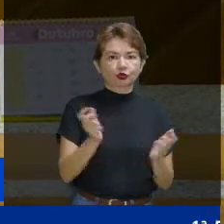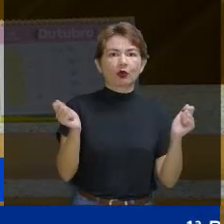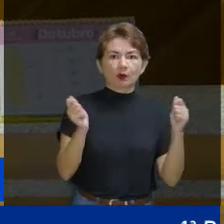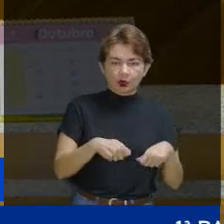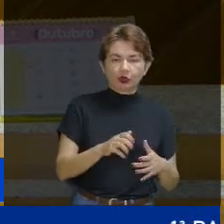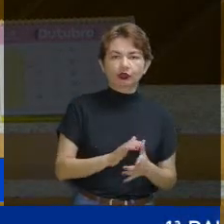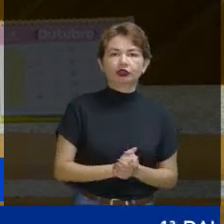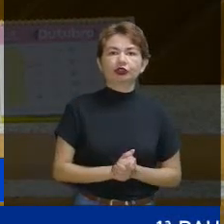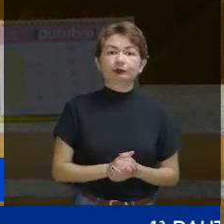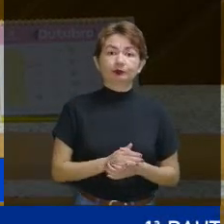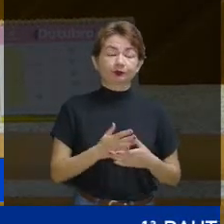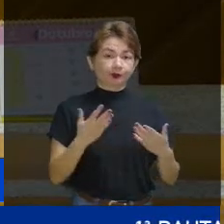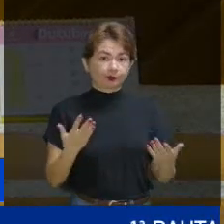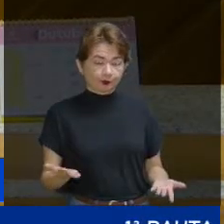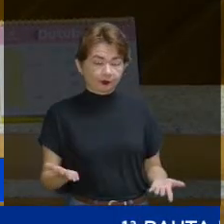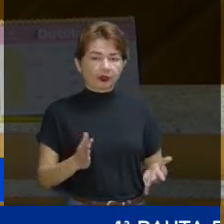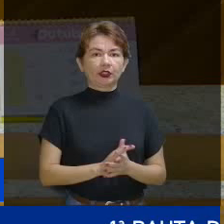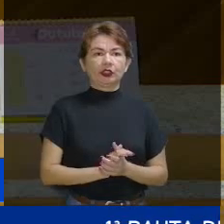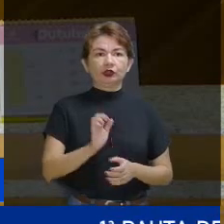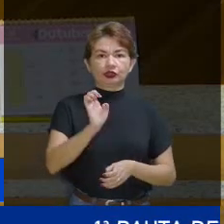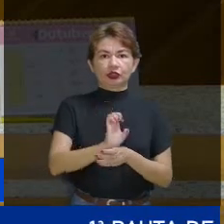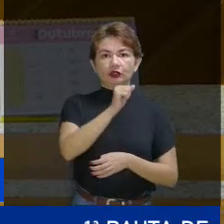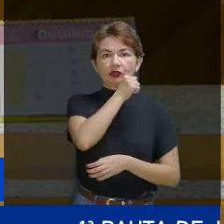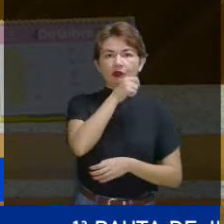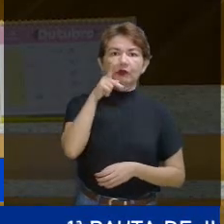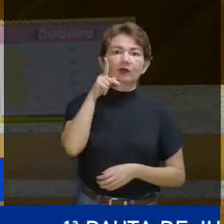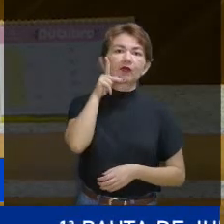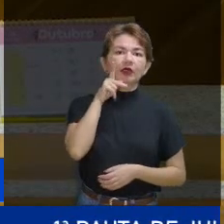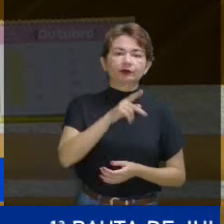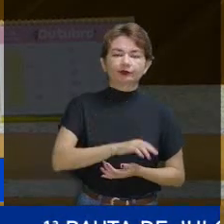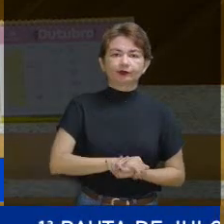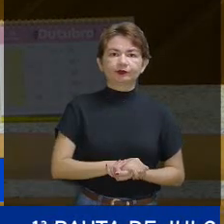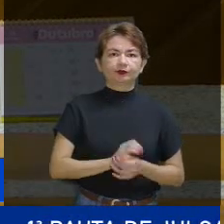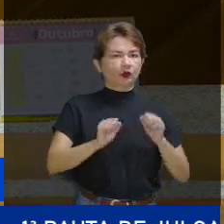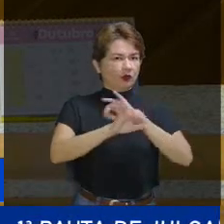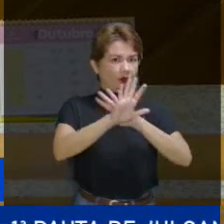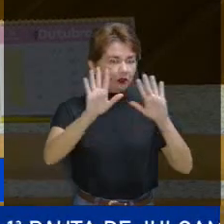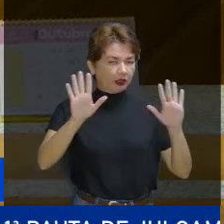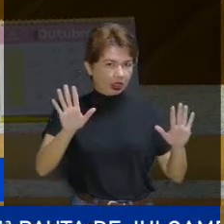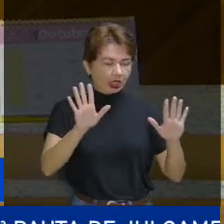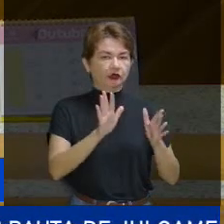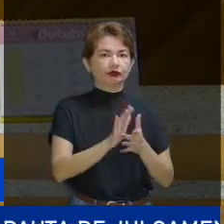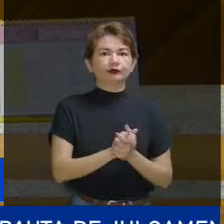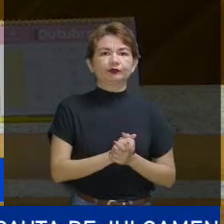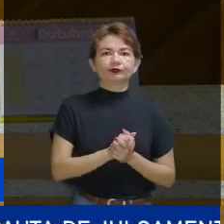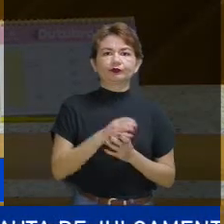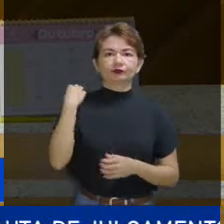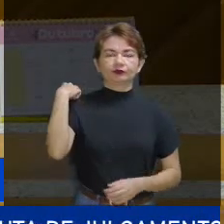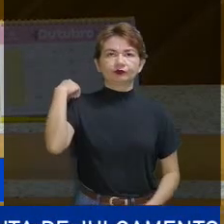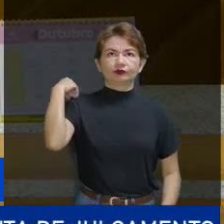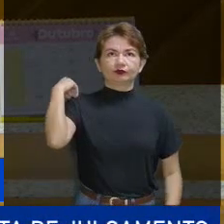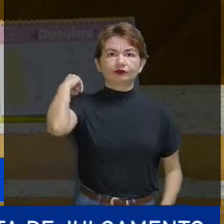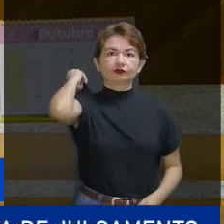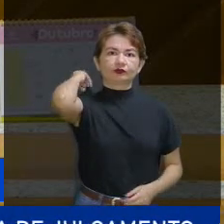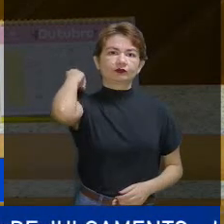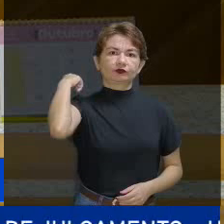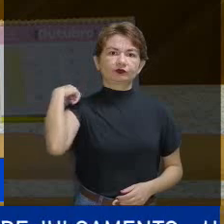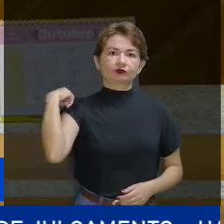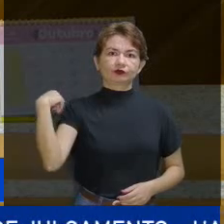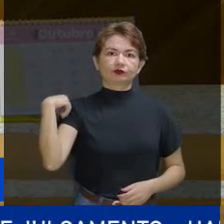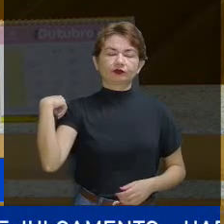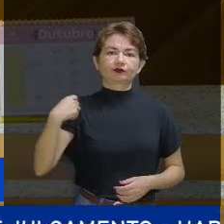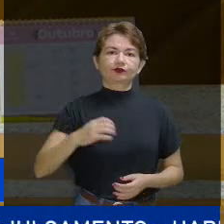Excelências, no estado do Amapá, conforme ficou claro nas manifestações anteriores,